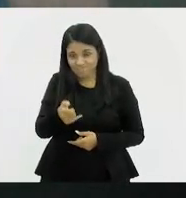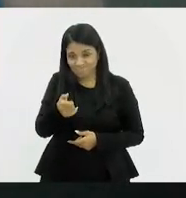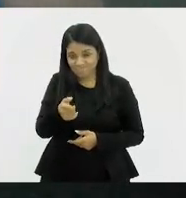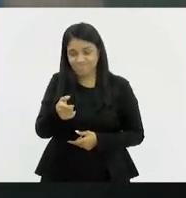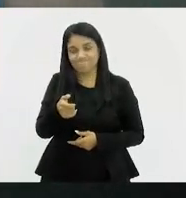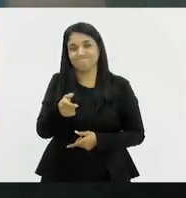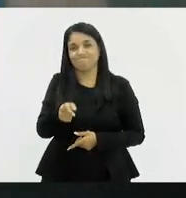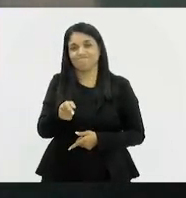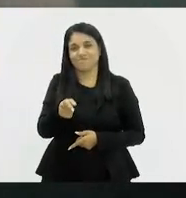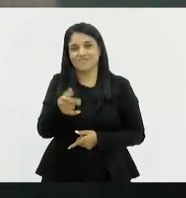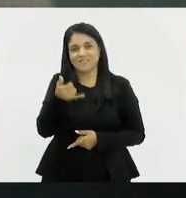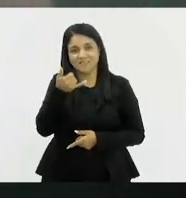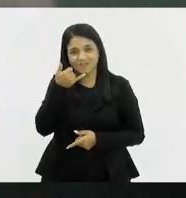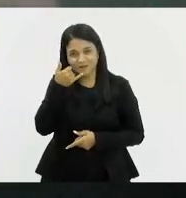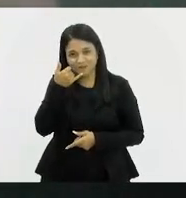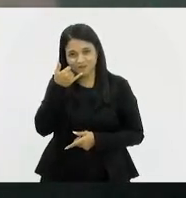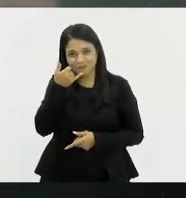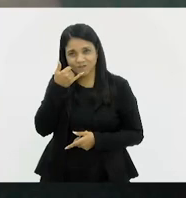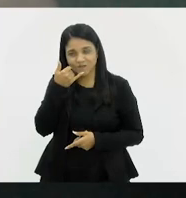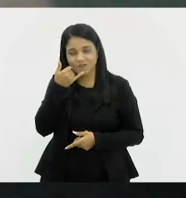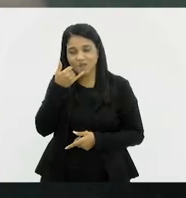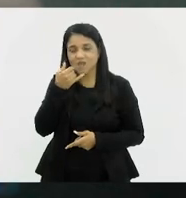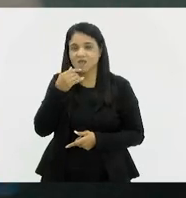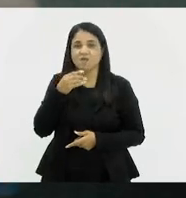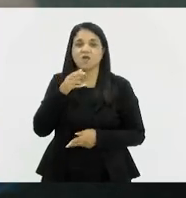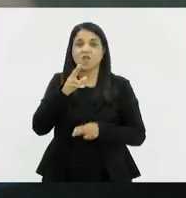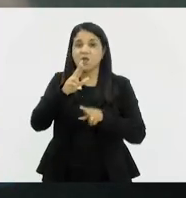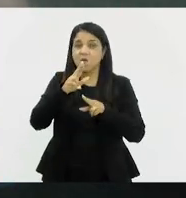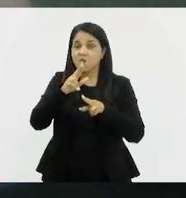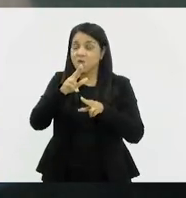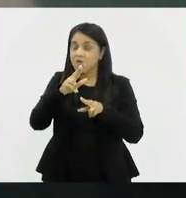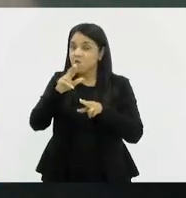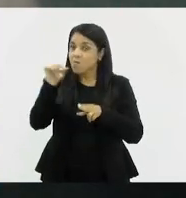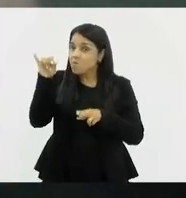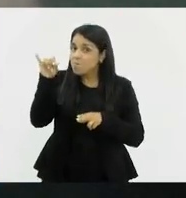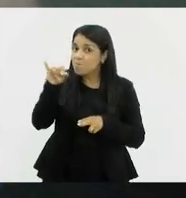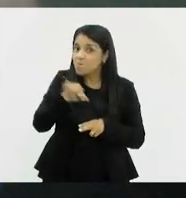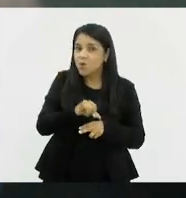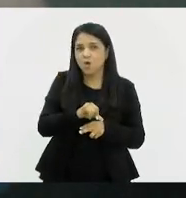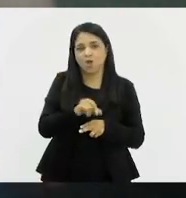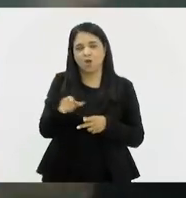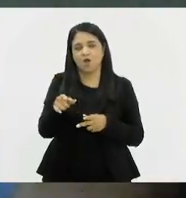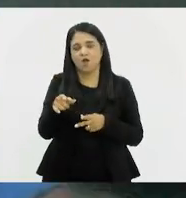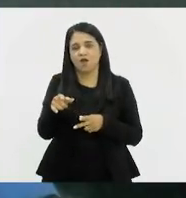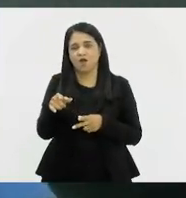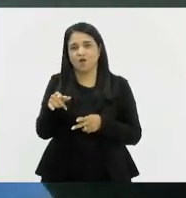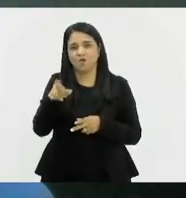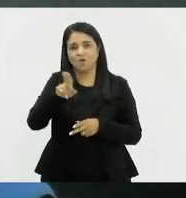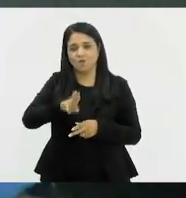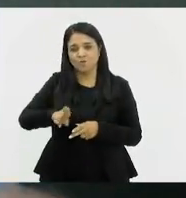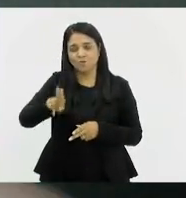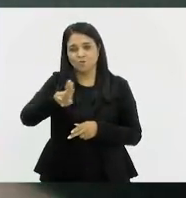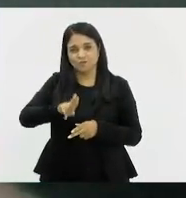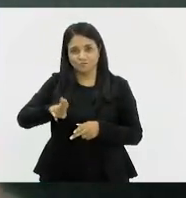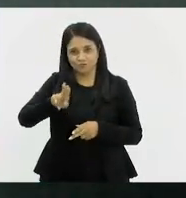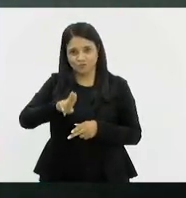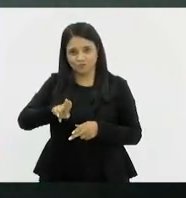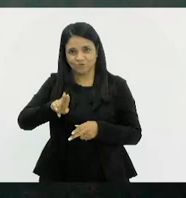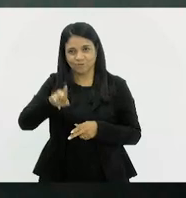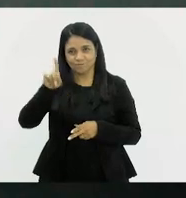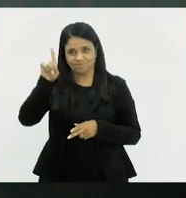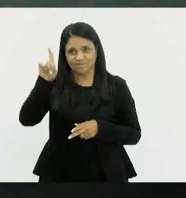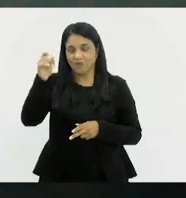principais causas de insônia, porque a luminosidade afeta